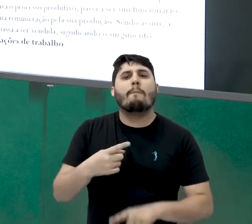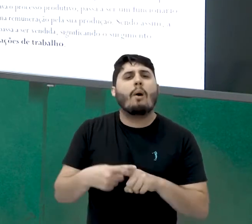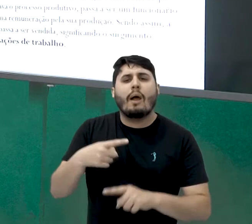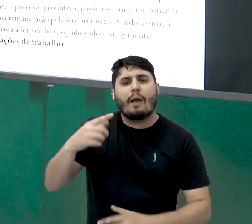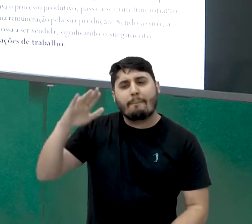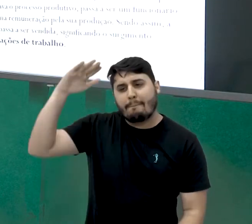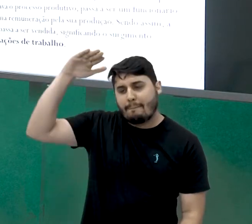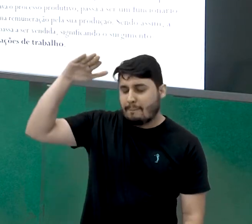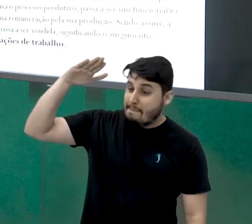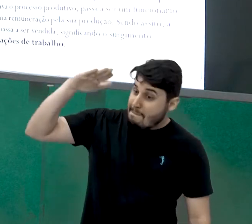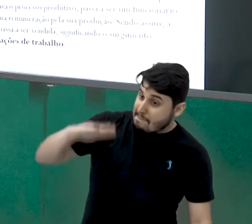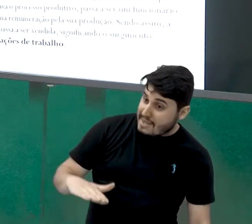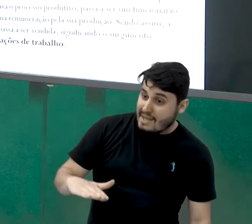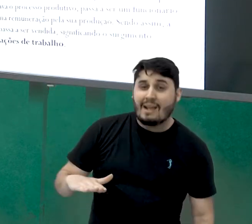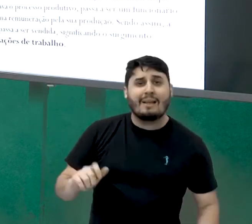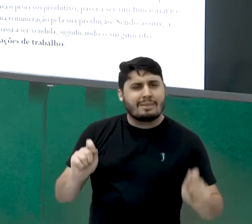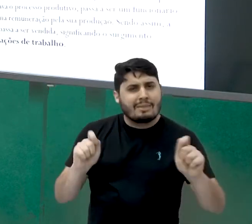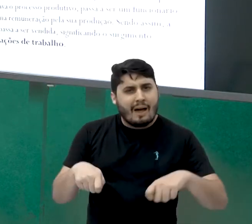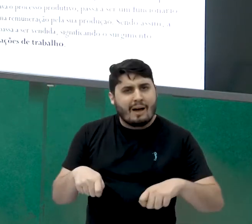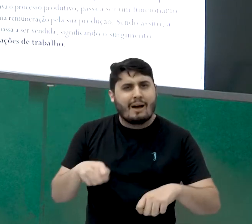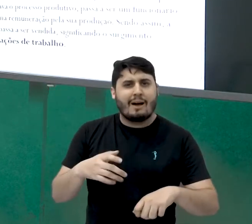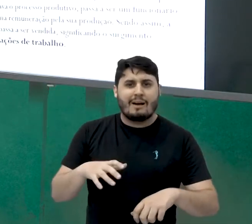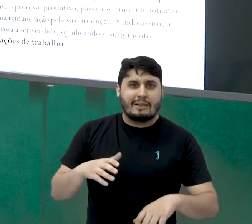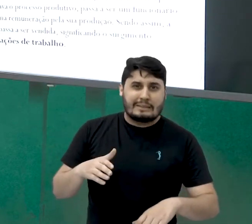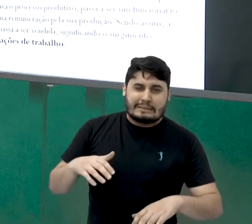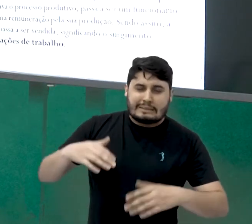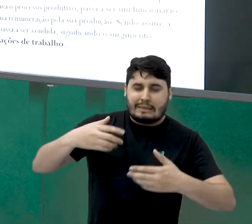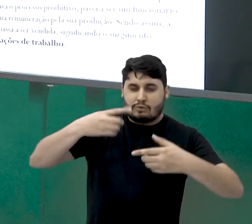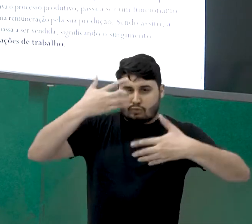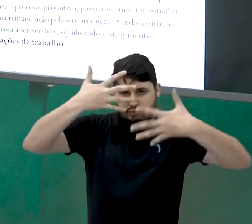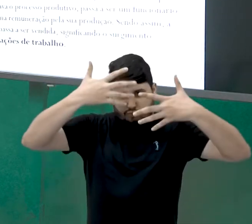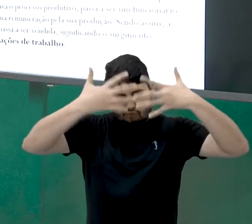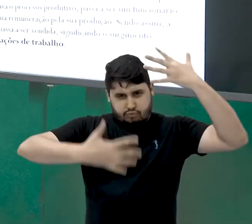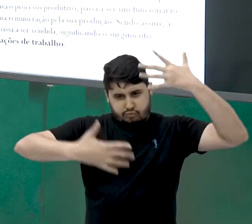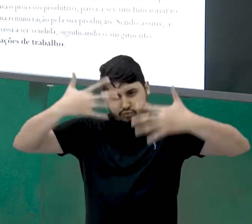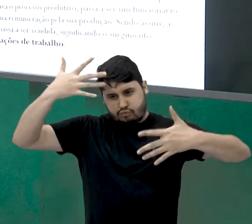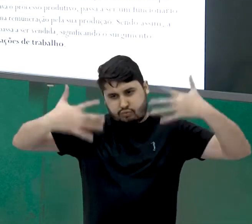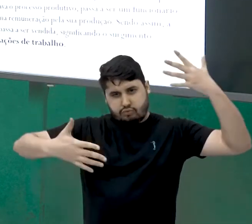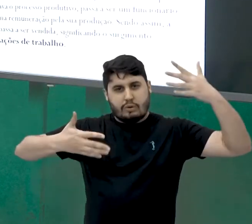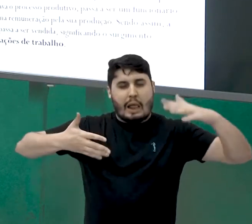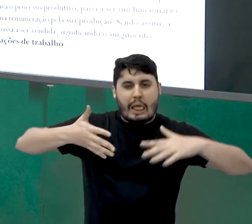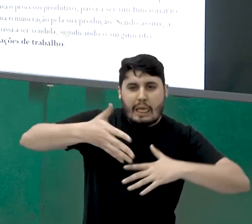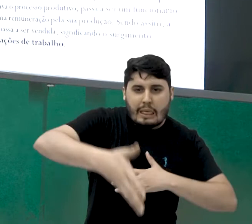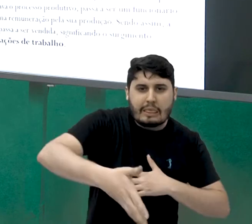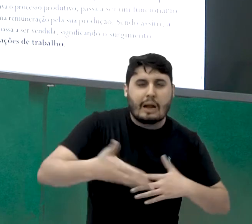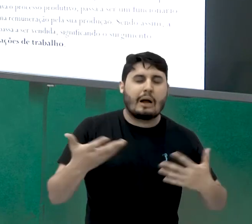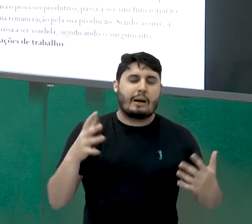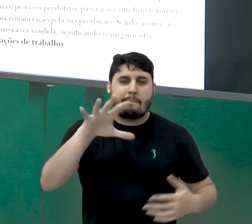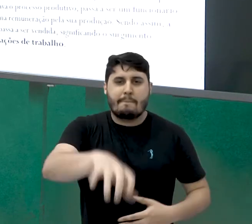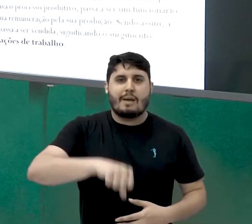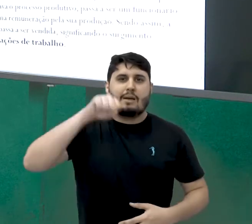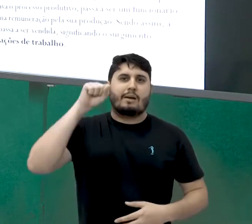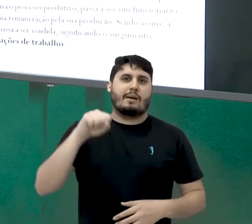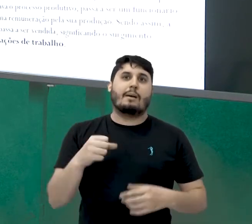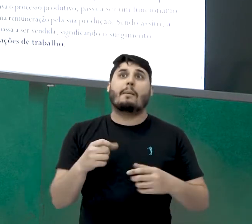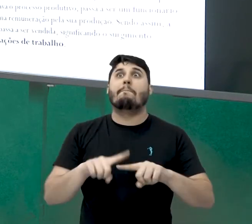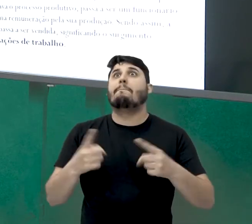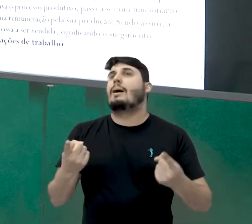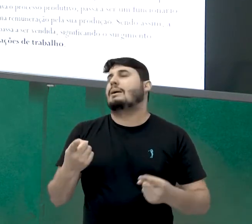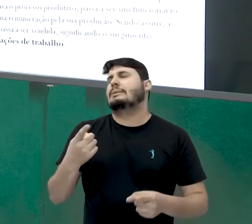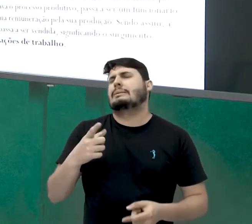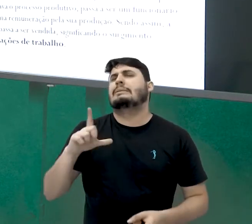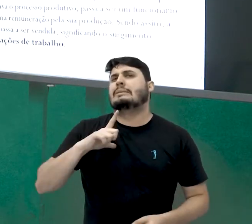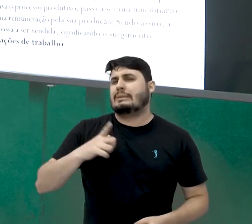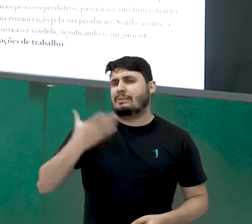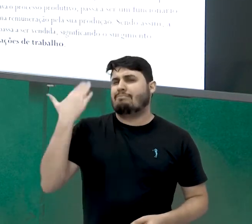dos pistões e não tinha problema. Muitas pessoas morriam. Existia uma grande mortandade nessa fase da atividade